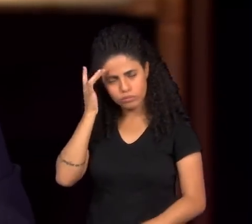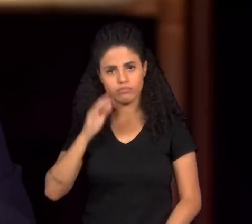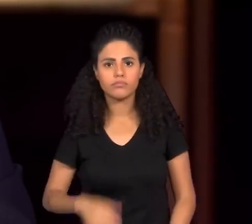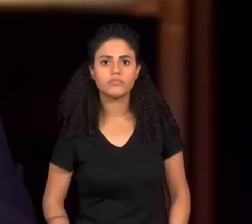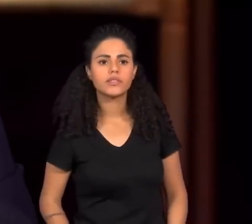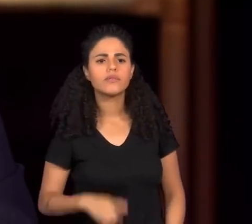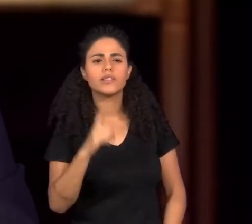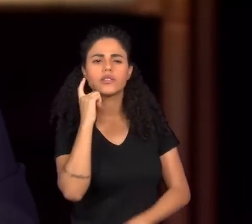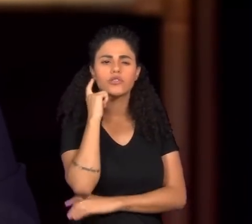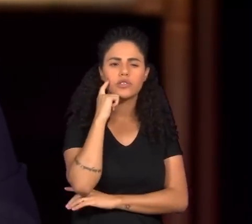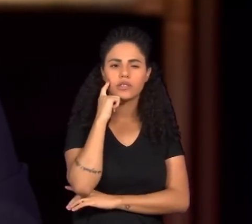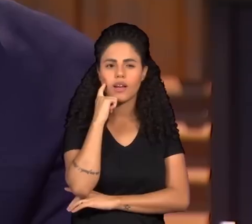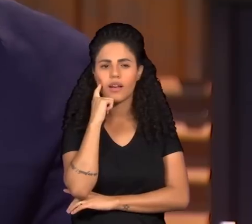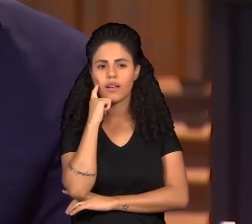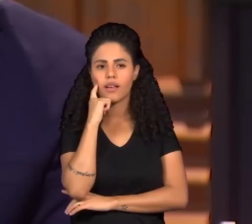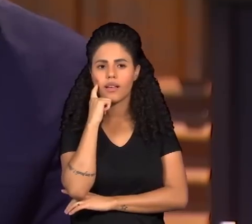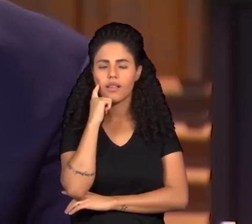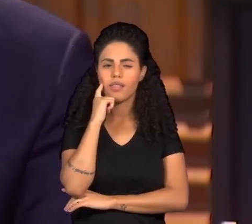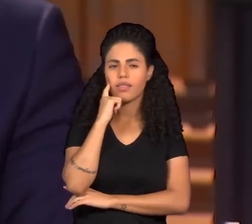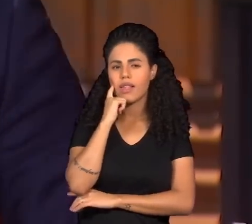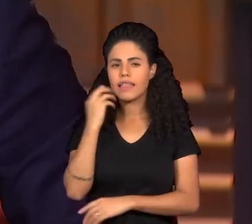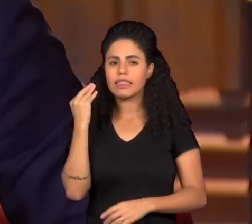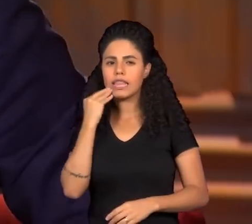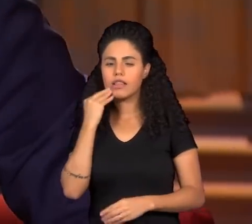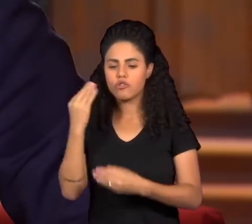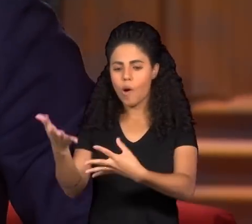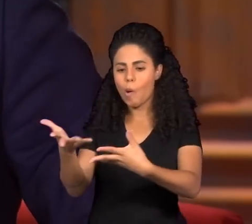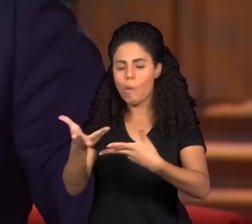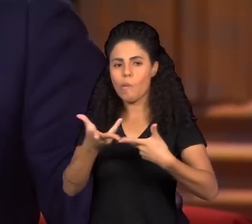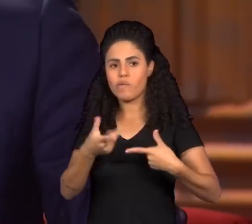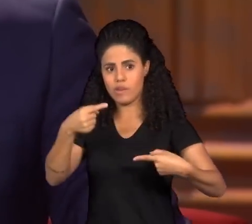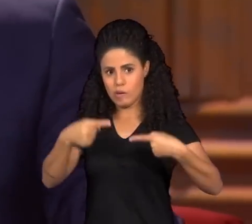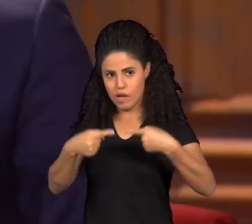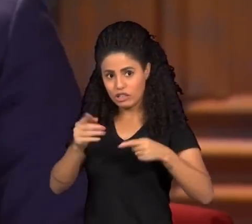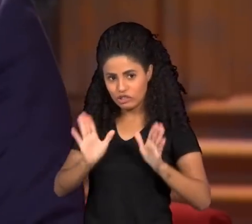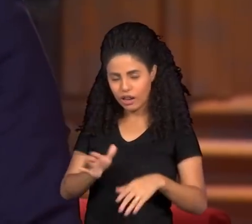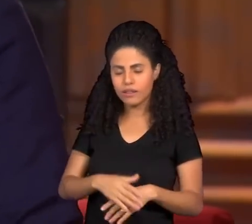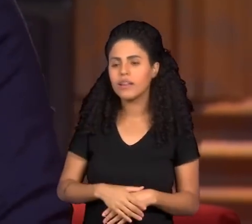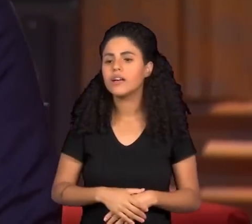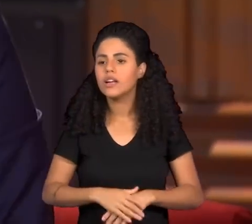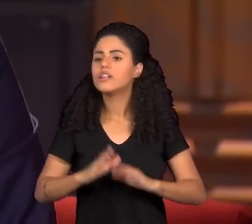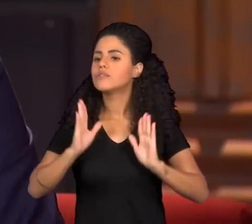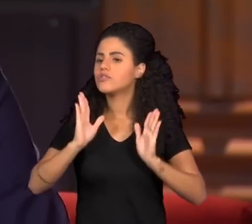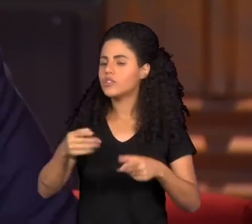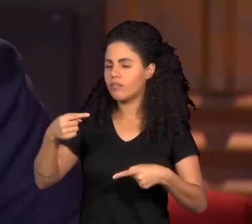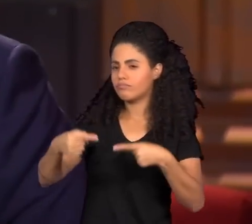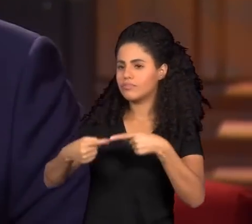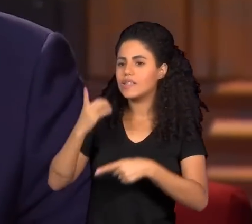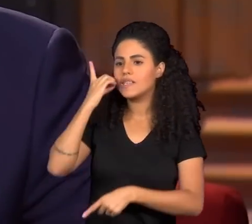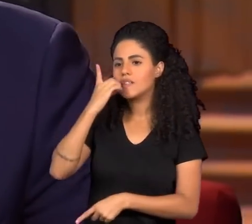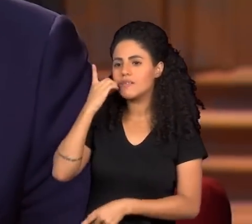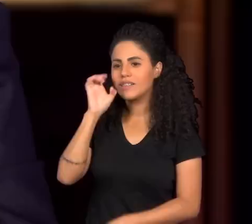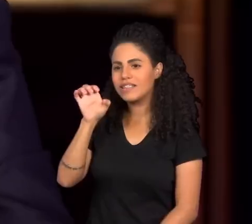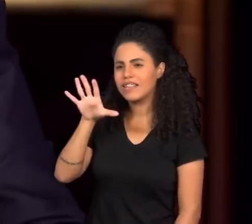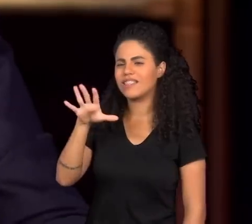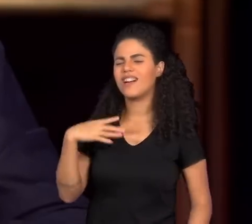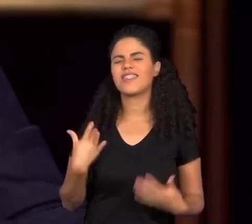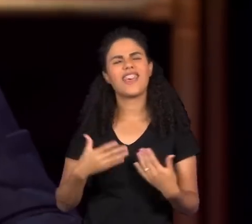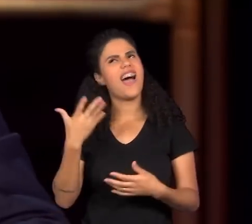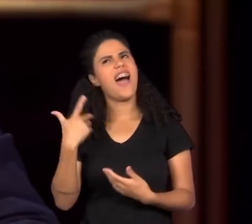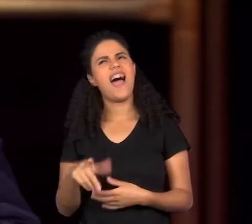de virar político? Eu já fui convidado. É. Rapaz, eu já fui convidado, mas eu achei que deputado estadual era muito pouco.